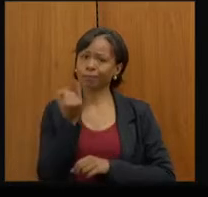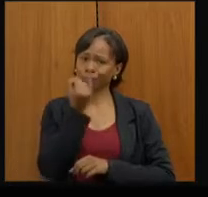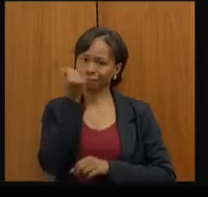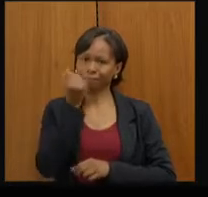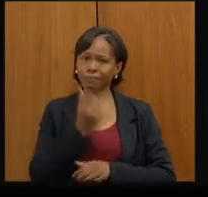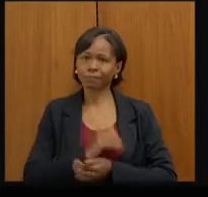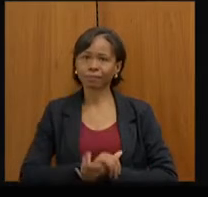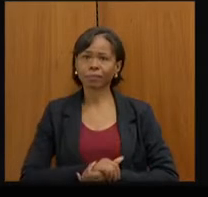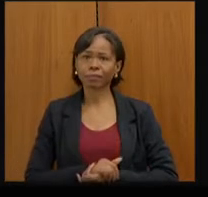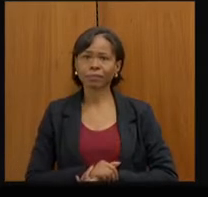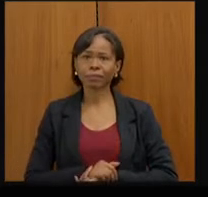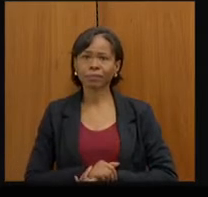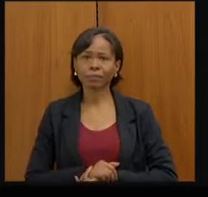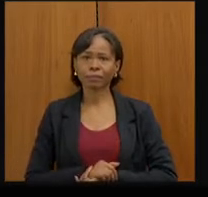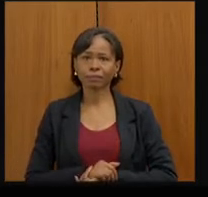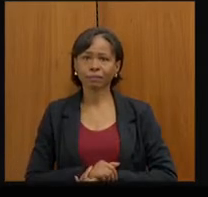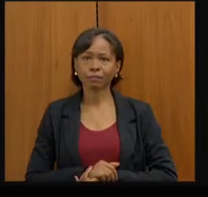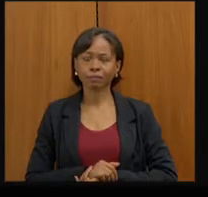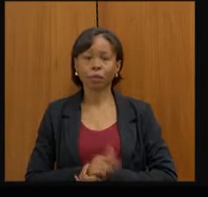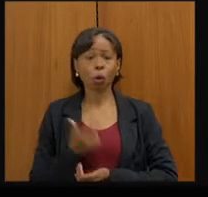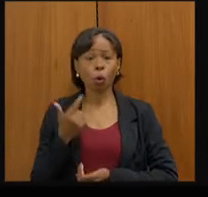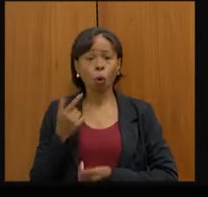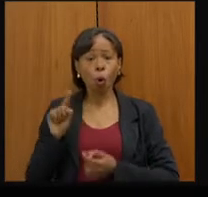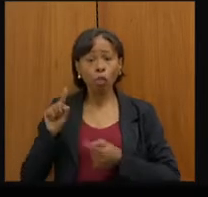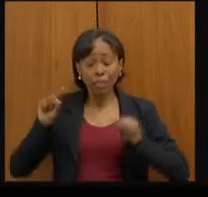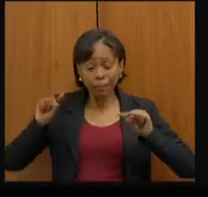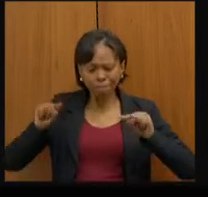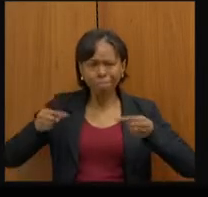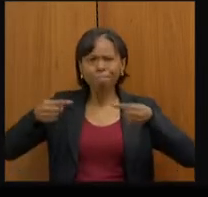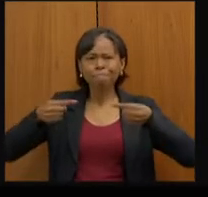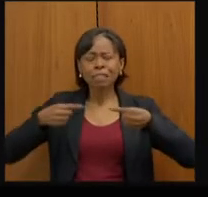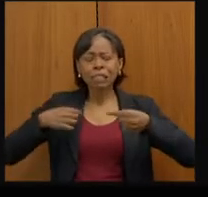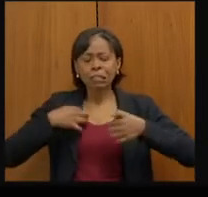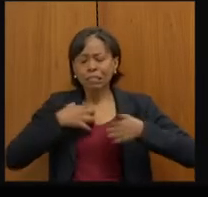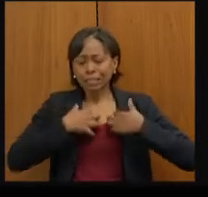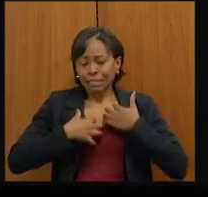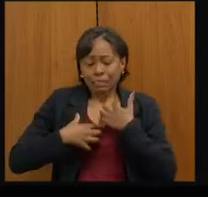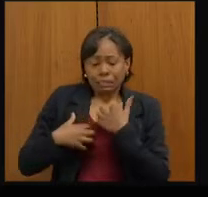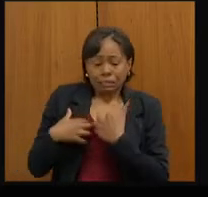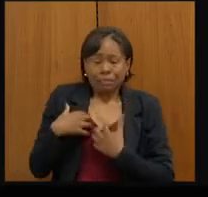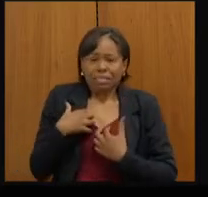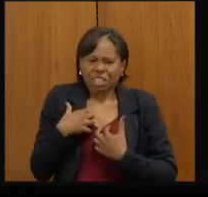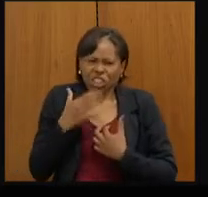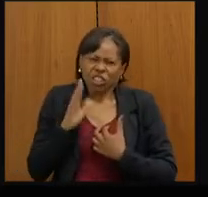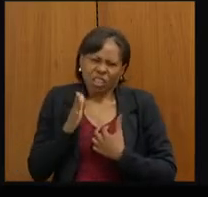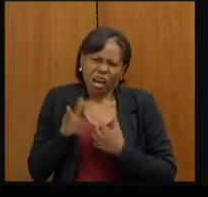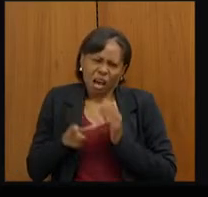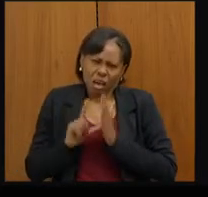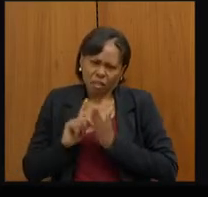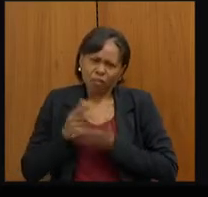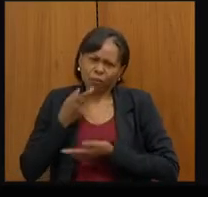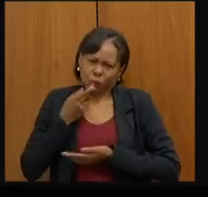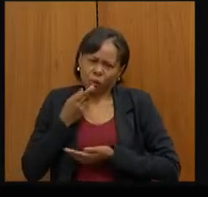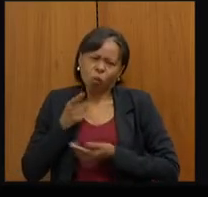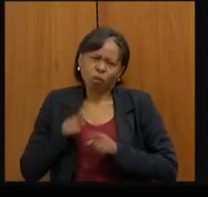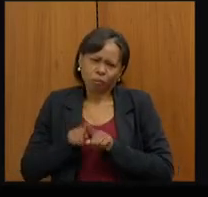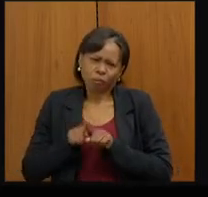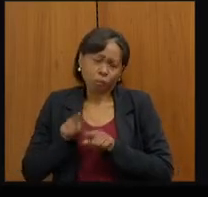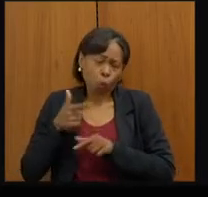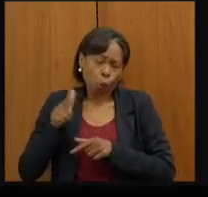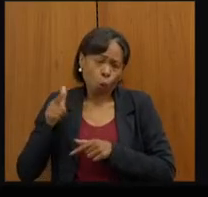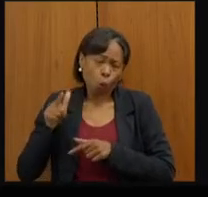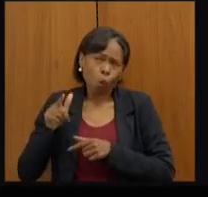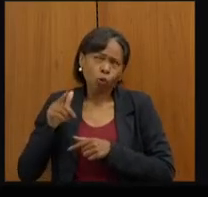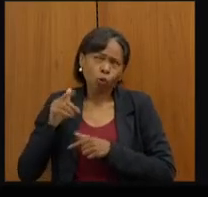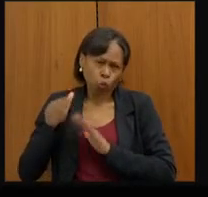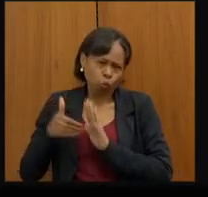Esse é o desafio de portas inquieta os dois já foram ditas anteriormente é por todas